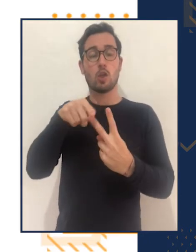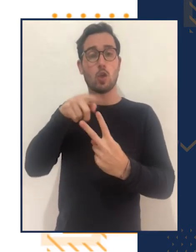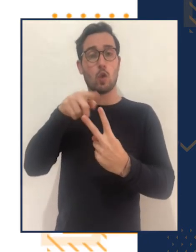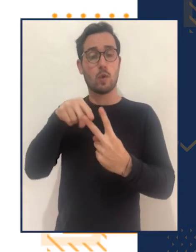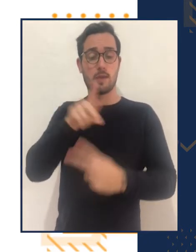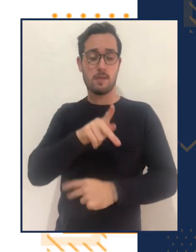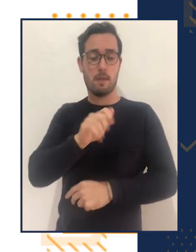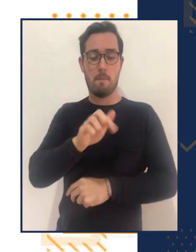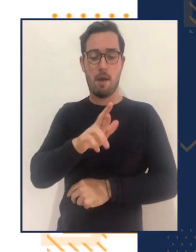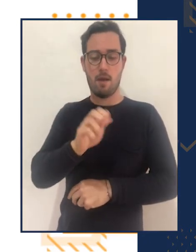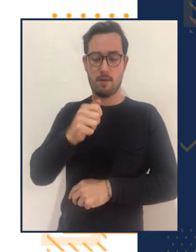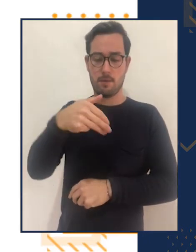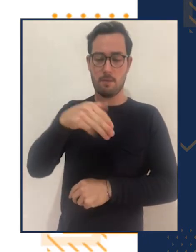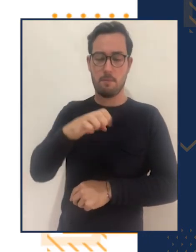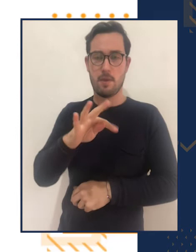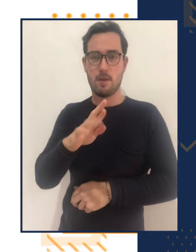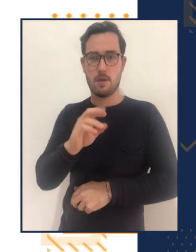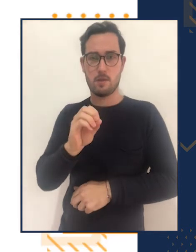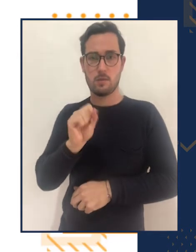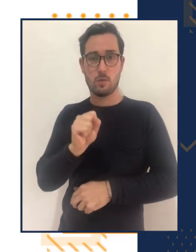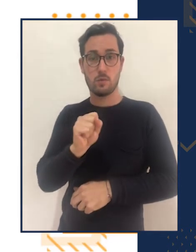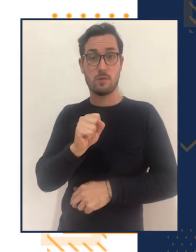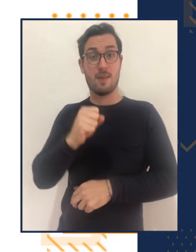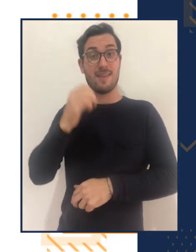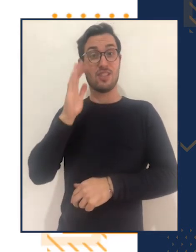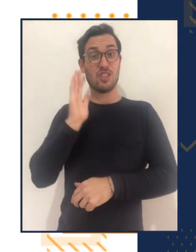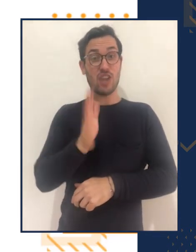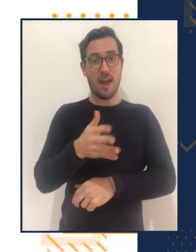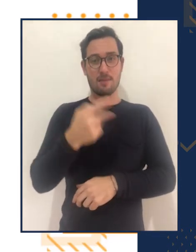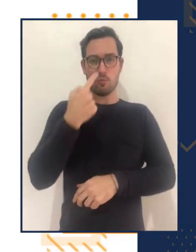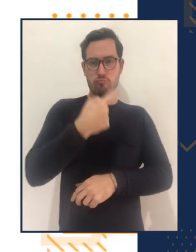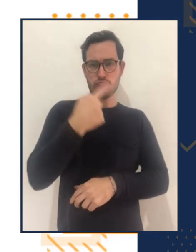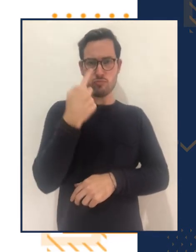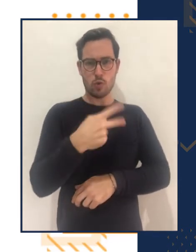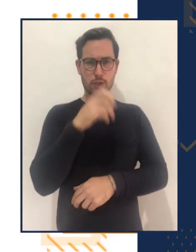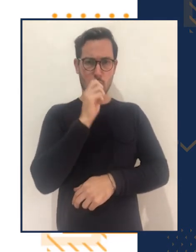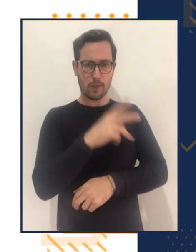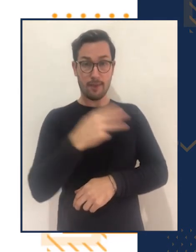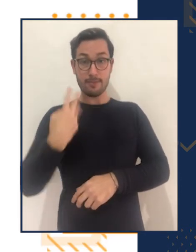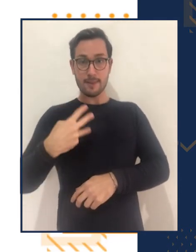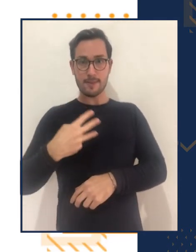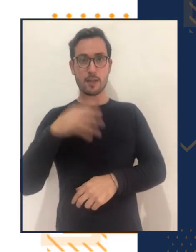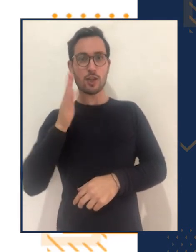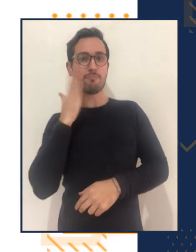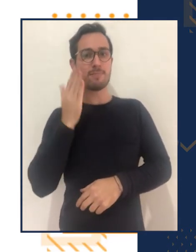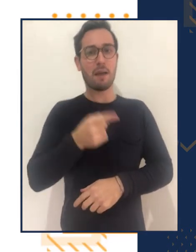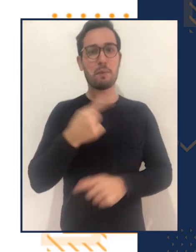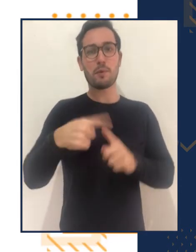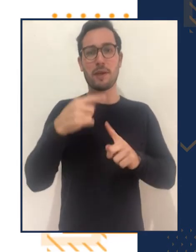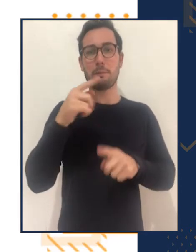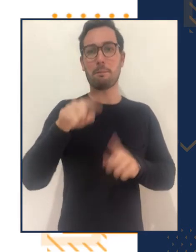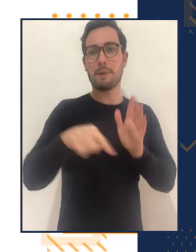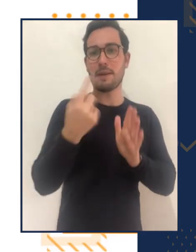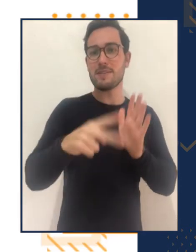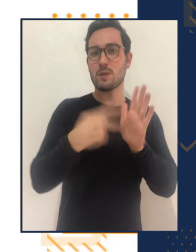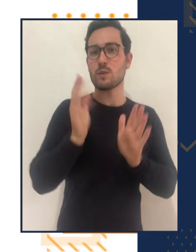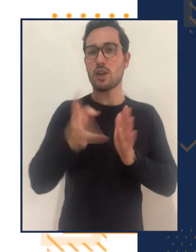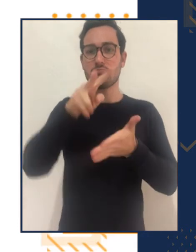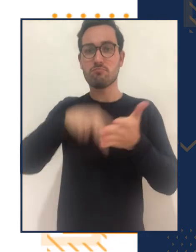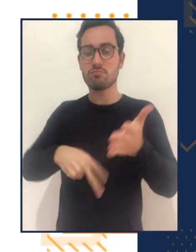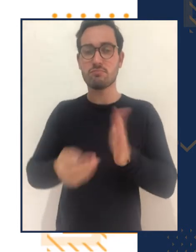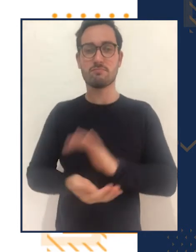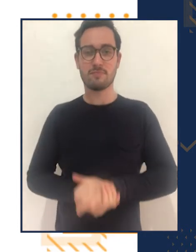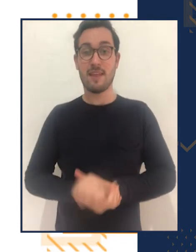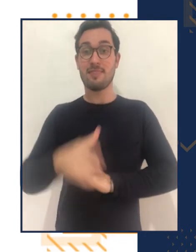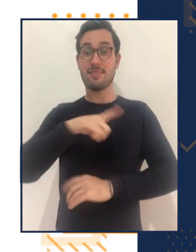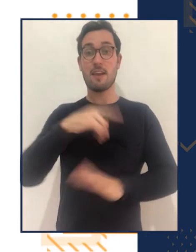corrente, então tendo dois parâmetros, duas grandezas, a gente consegue avaliar a terceira, certo? E ali no circuito nós temos